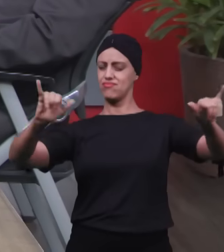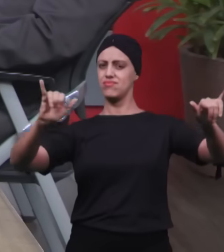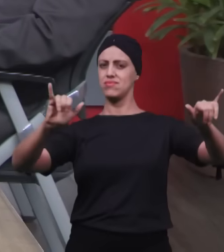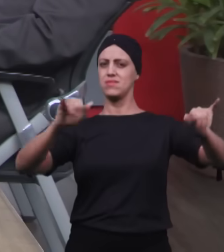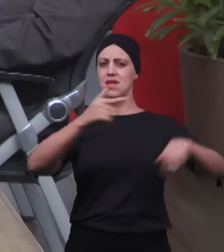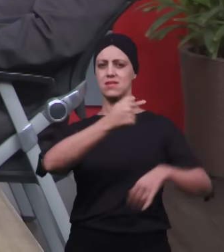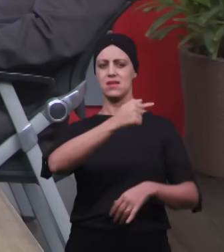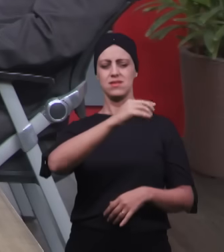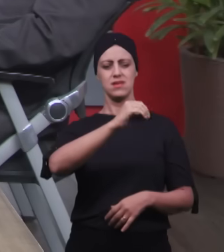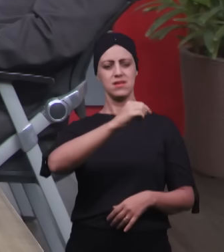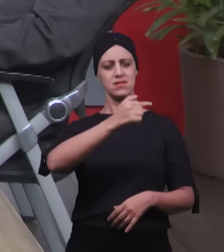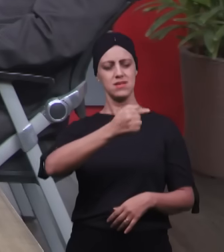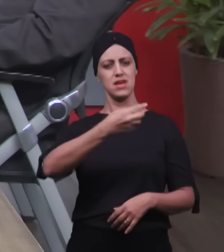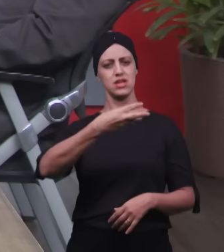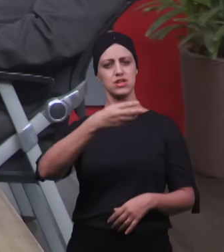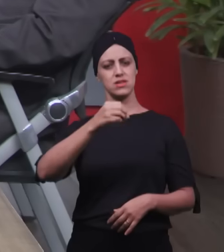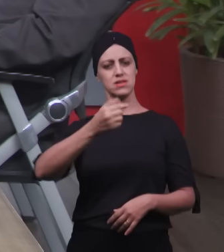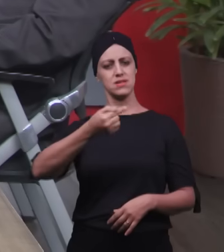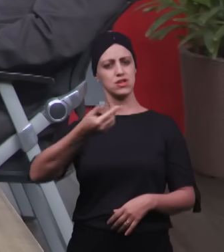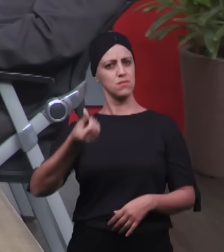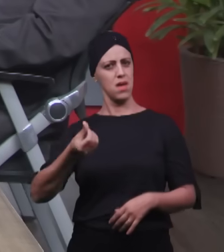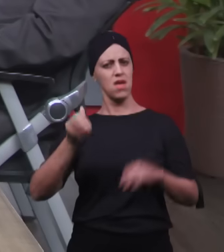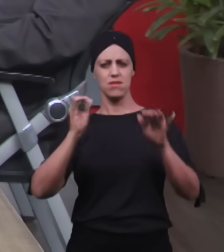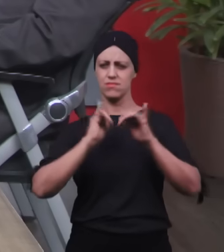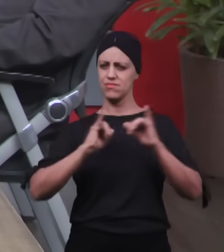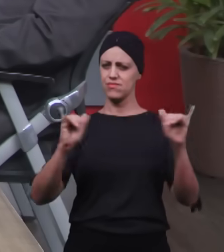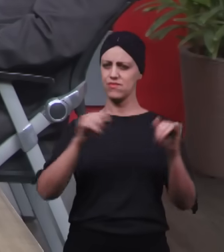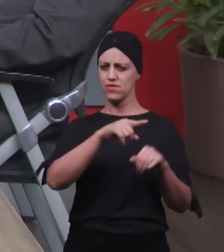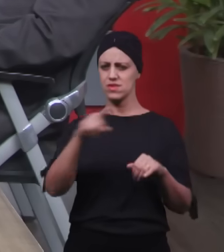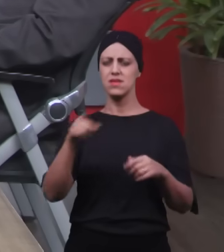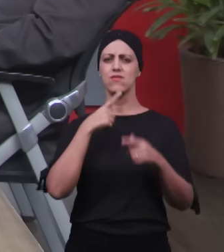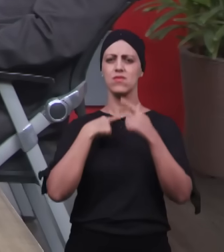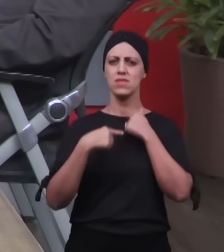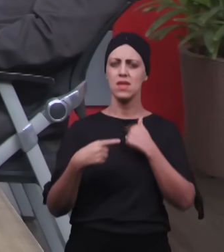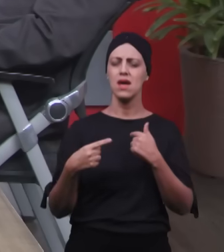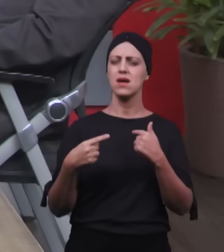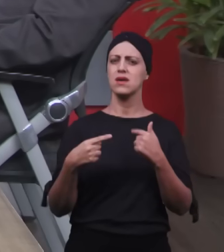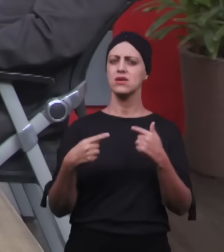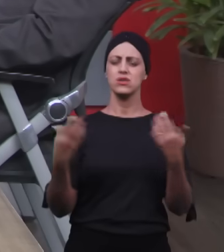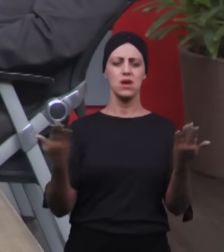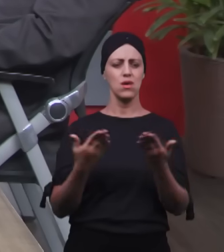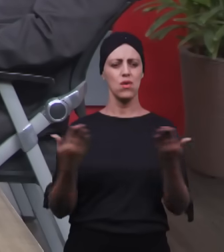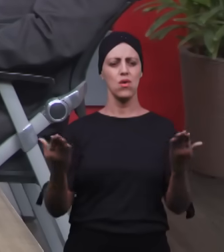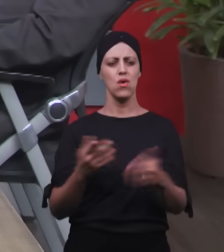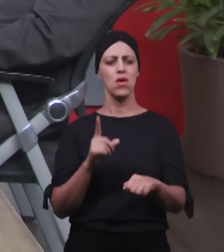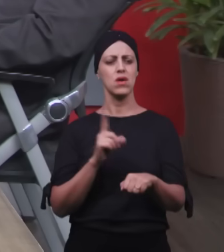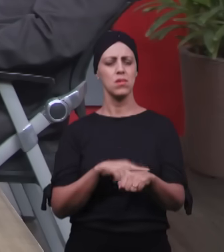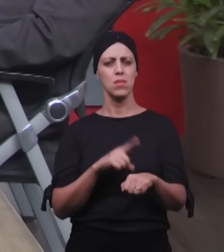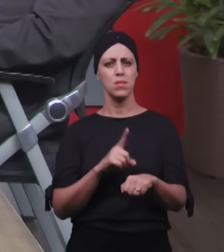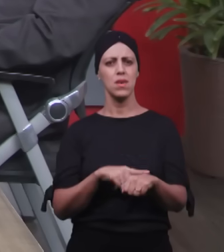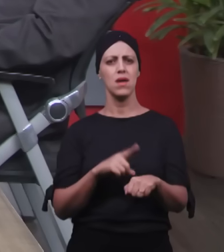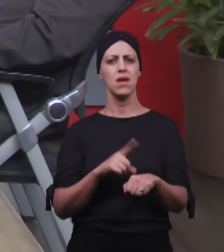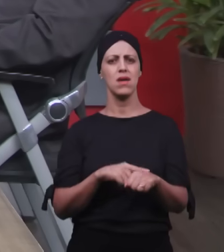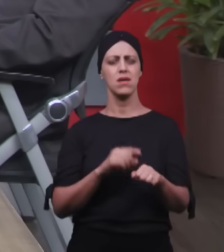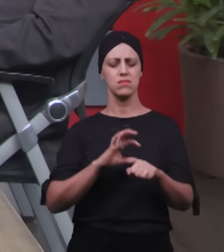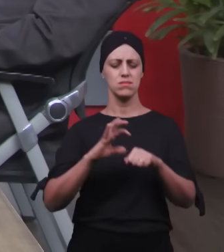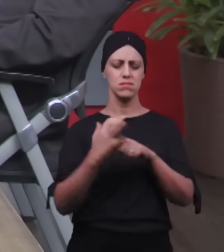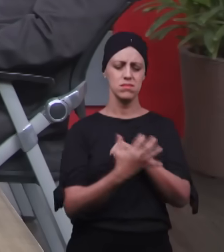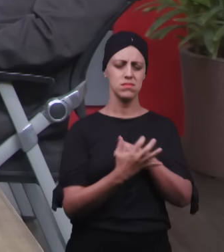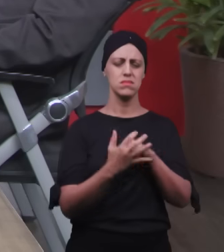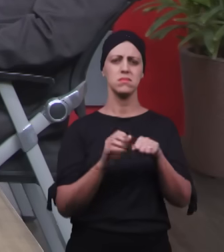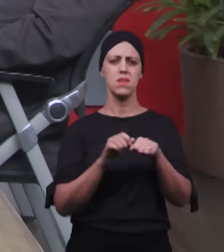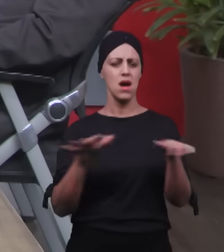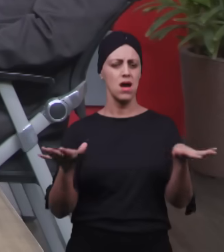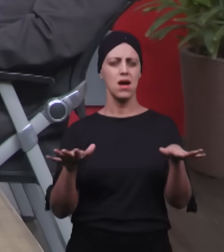707 3076 para quem desejar nesse momento agora de dessa